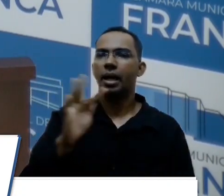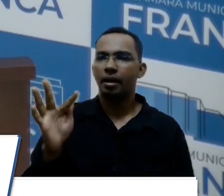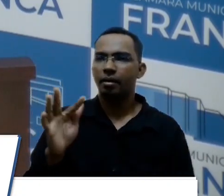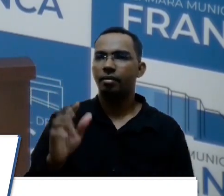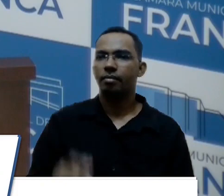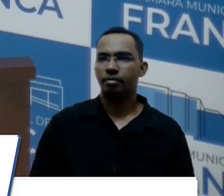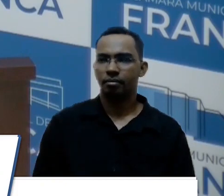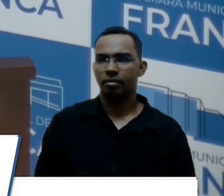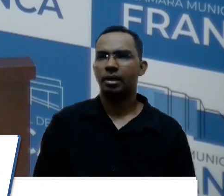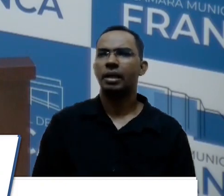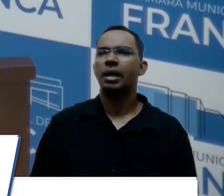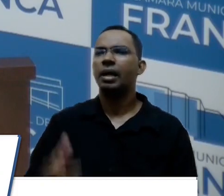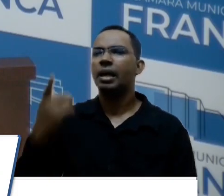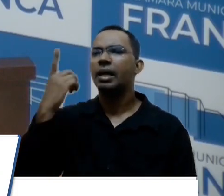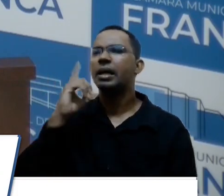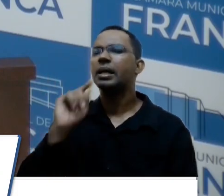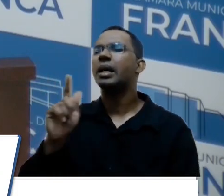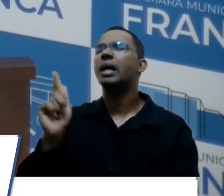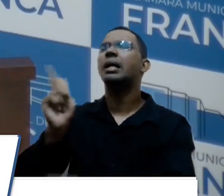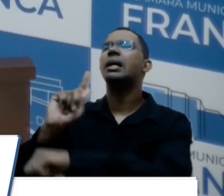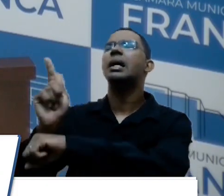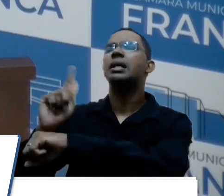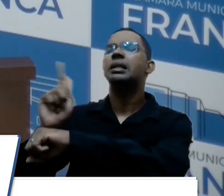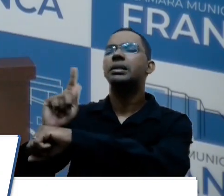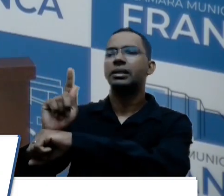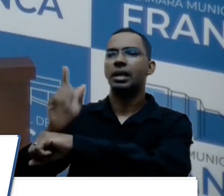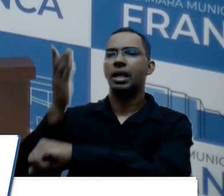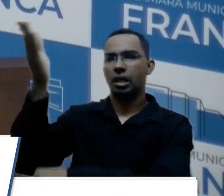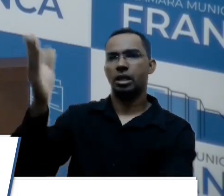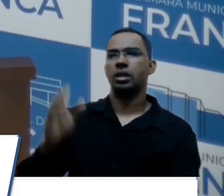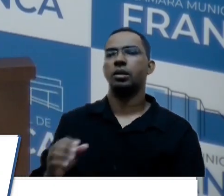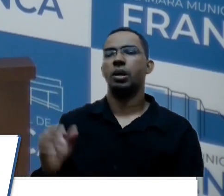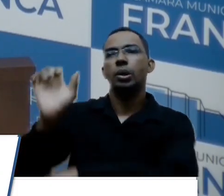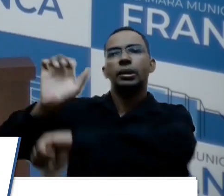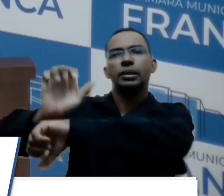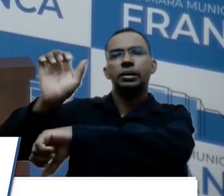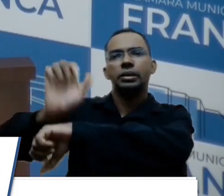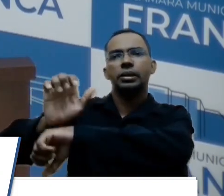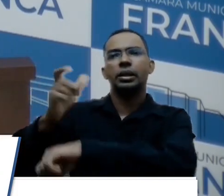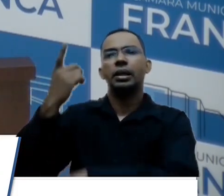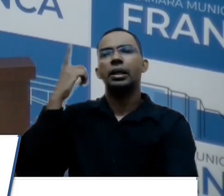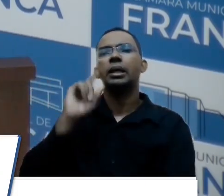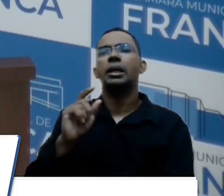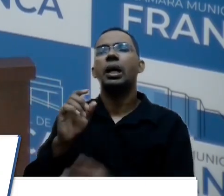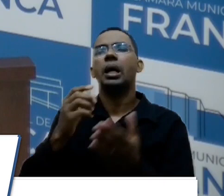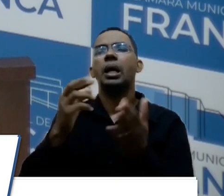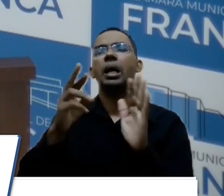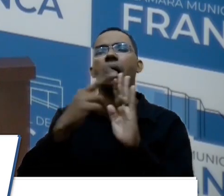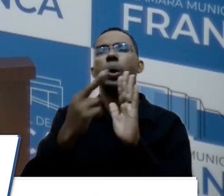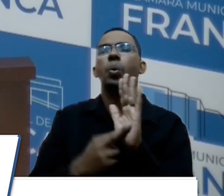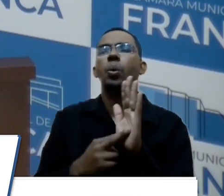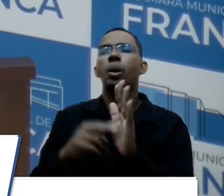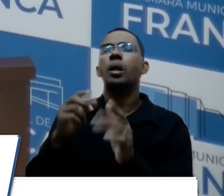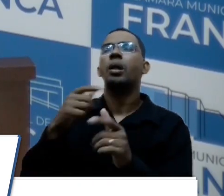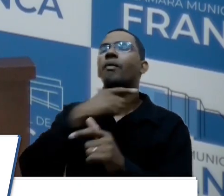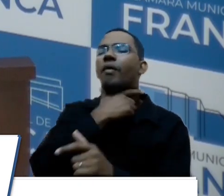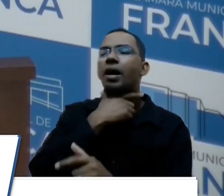De quem é a gestão? A gestão é do Estado. Quem regula a vaga? É o Estado.